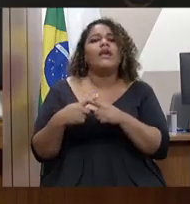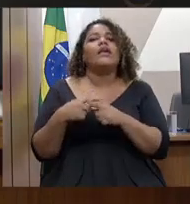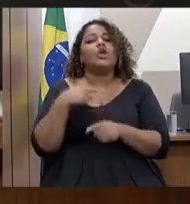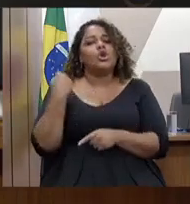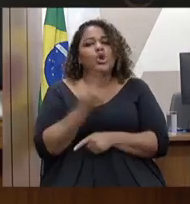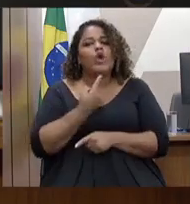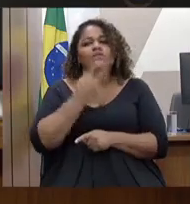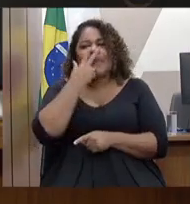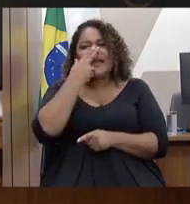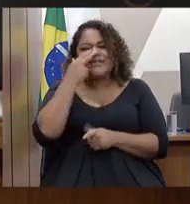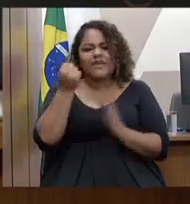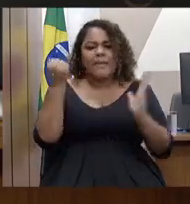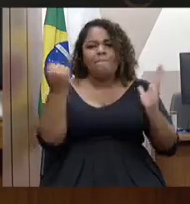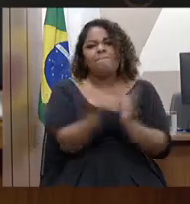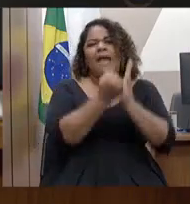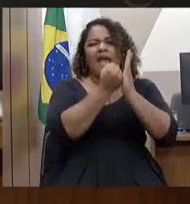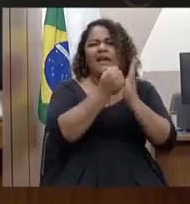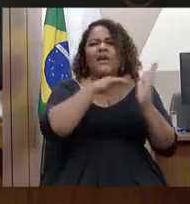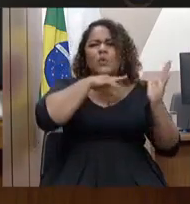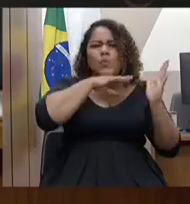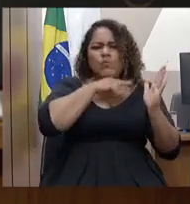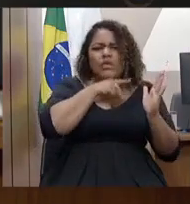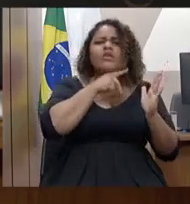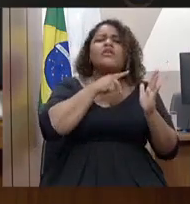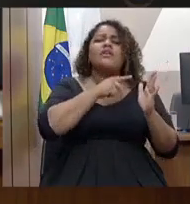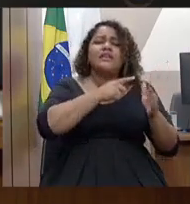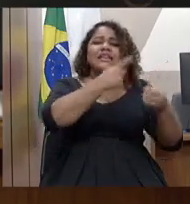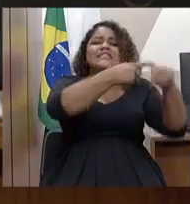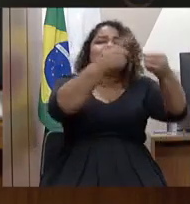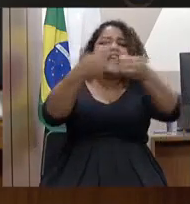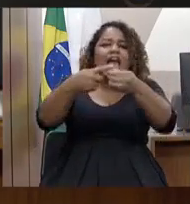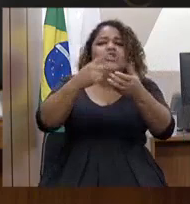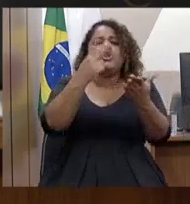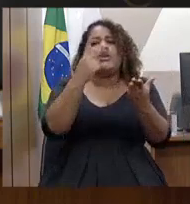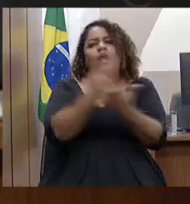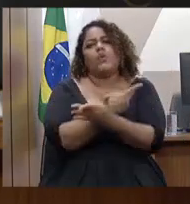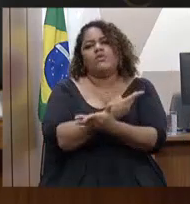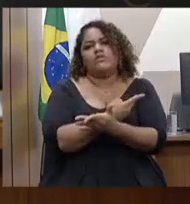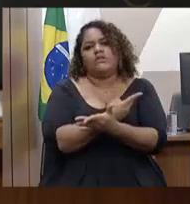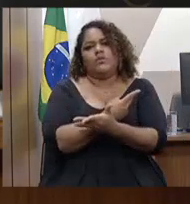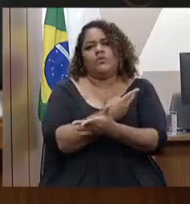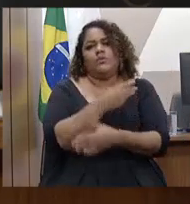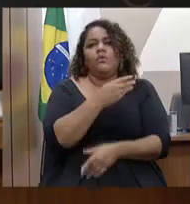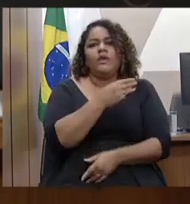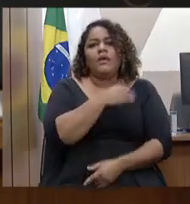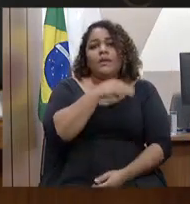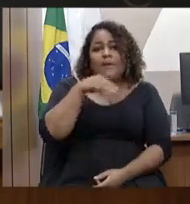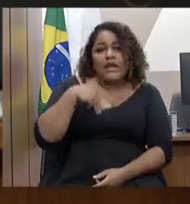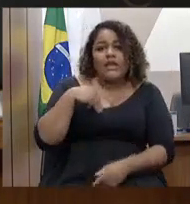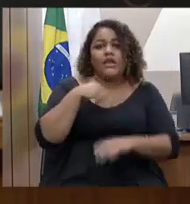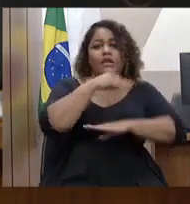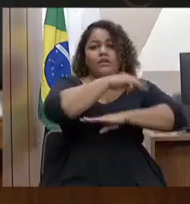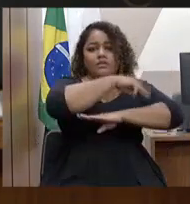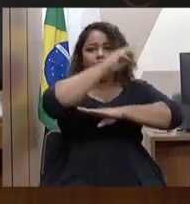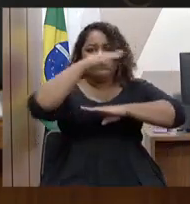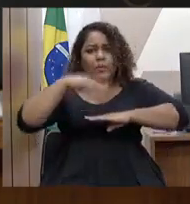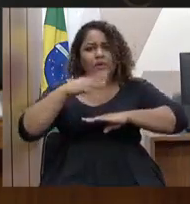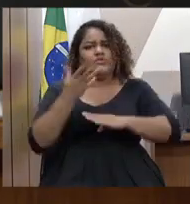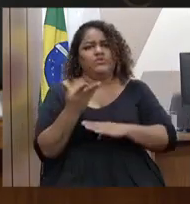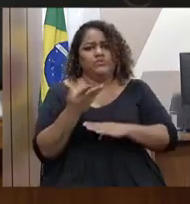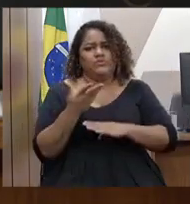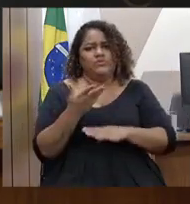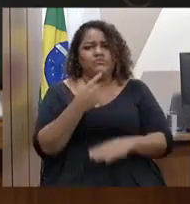as cidades onde ocorreram esse ouro Alberto Quando entrou assumiu a presidência ele